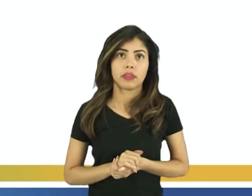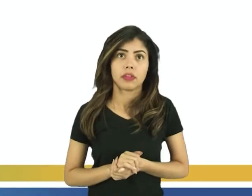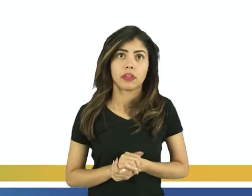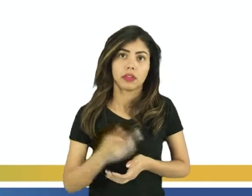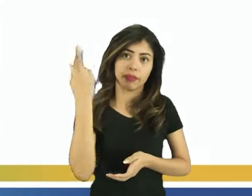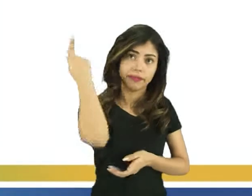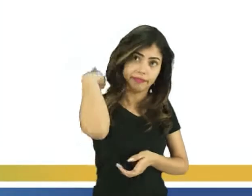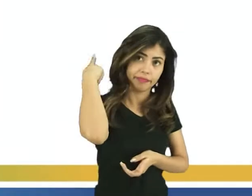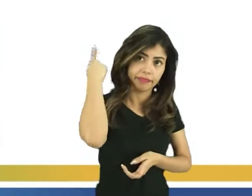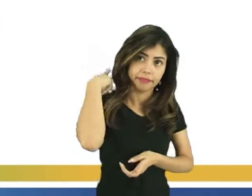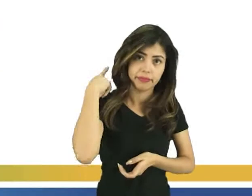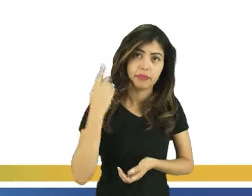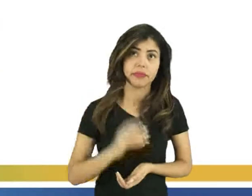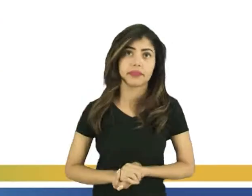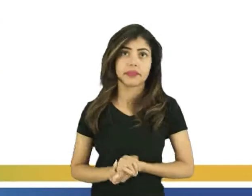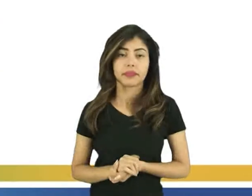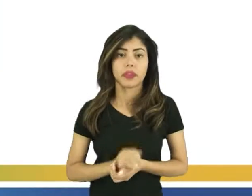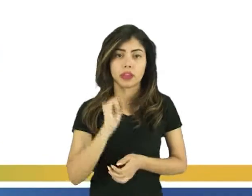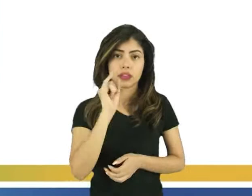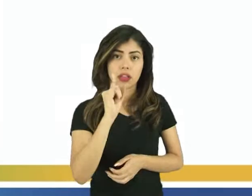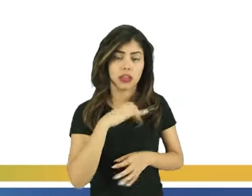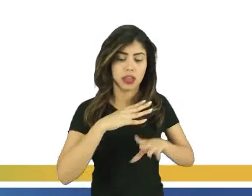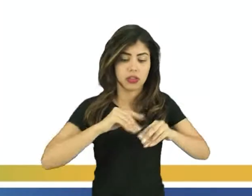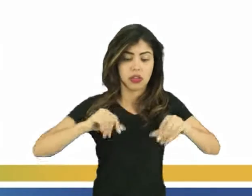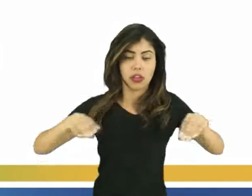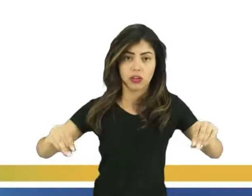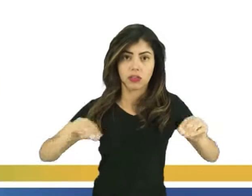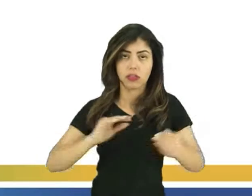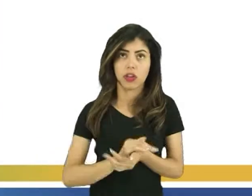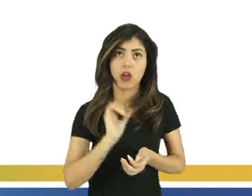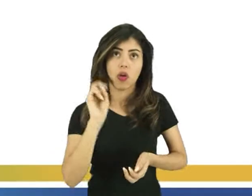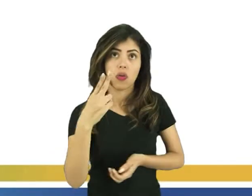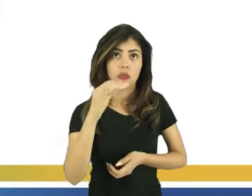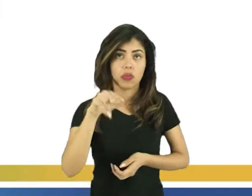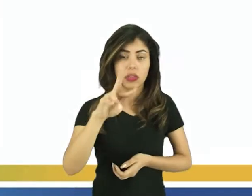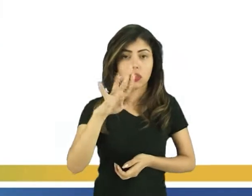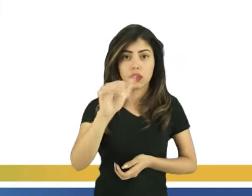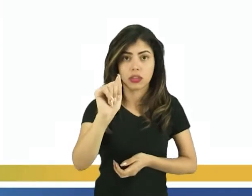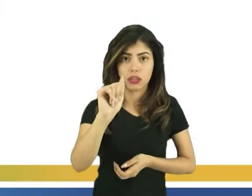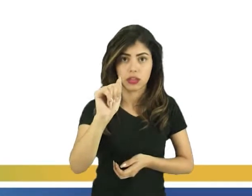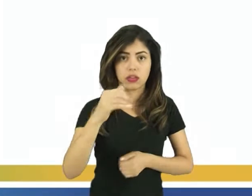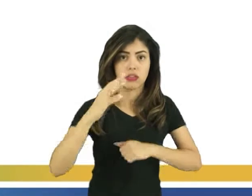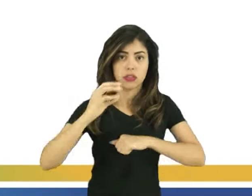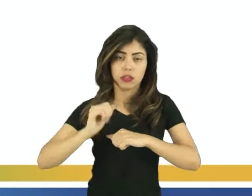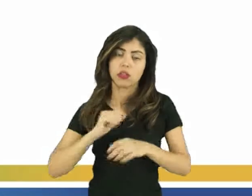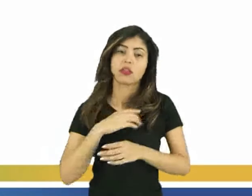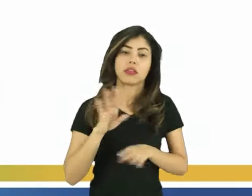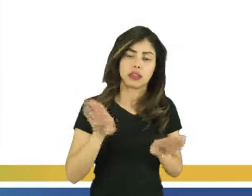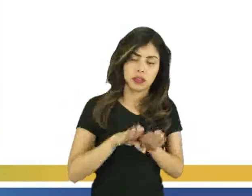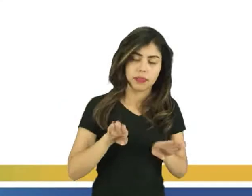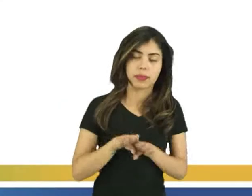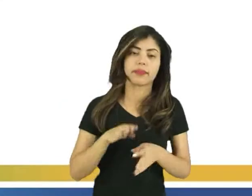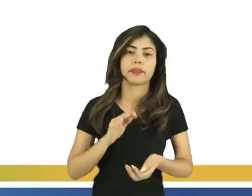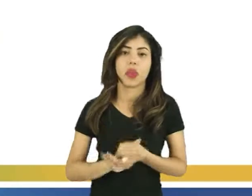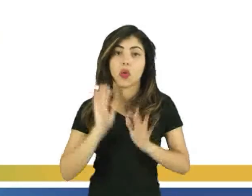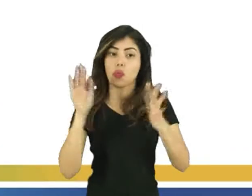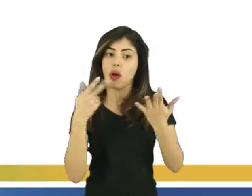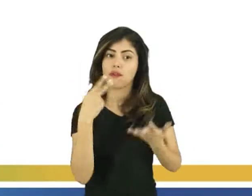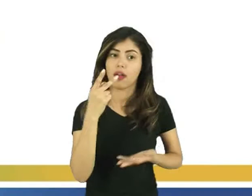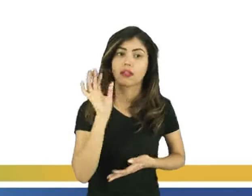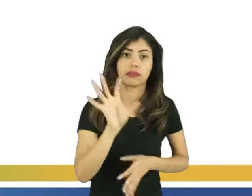pode ser a respiração pulmonar, se ele for um indivíduo terrestre, ou cutânea também, se for um indivíduo terrestre, depende de qual eu estou